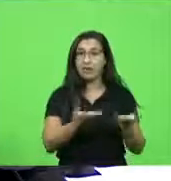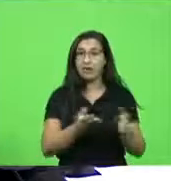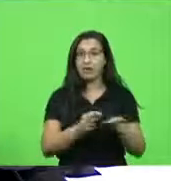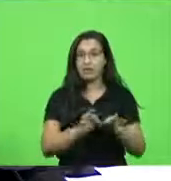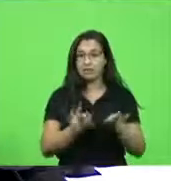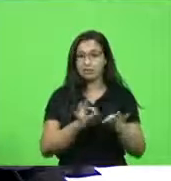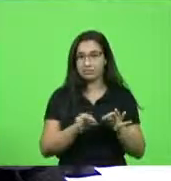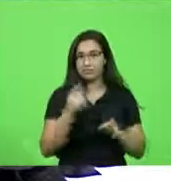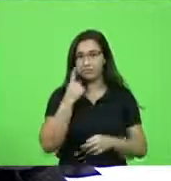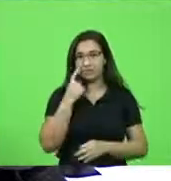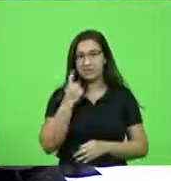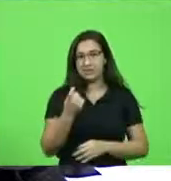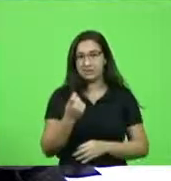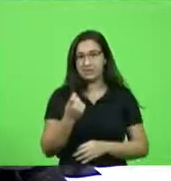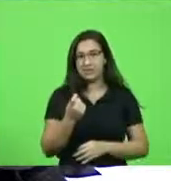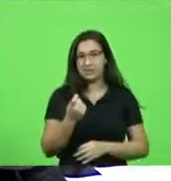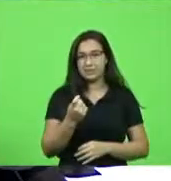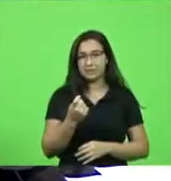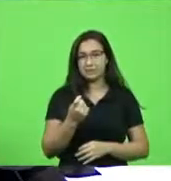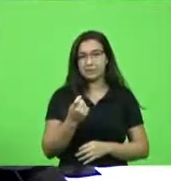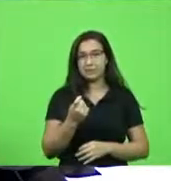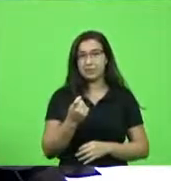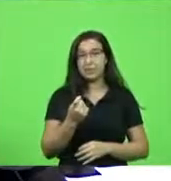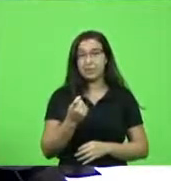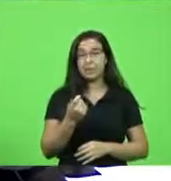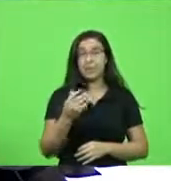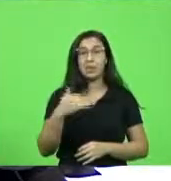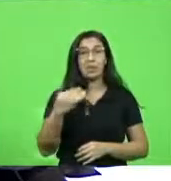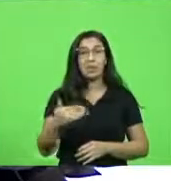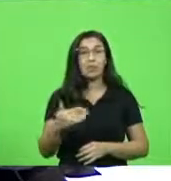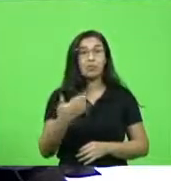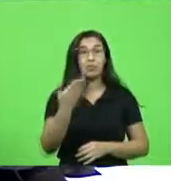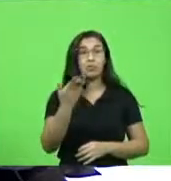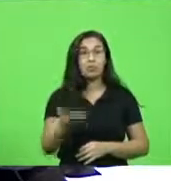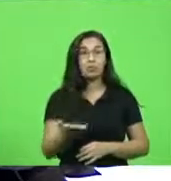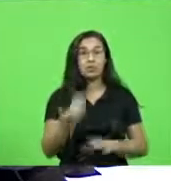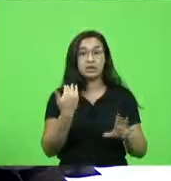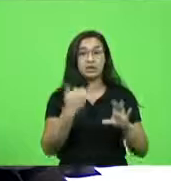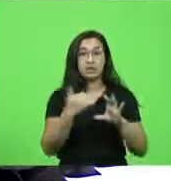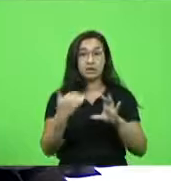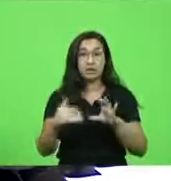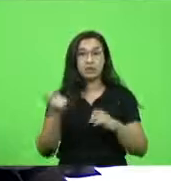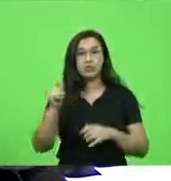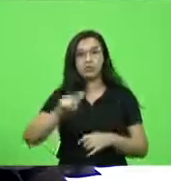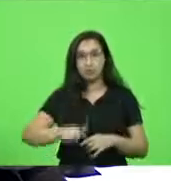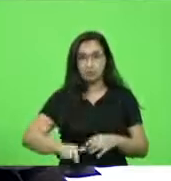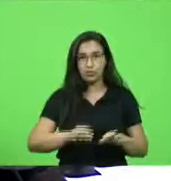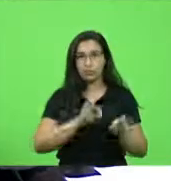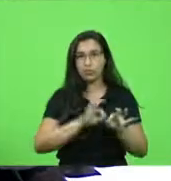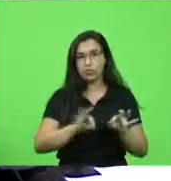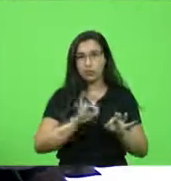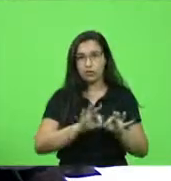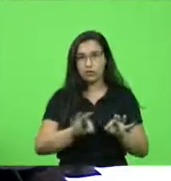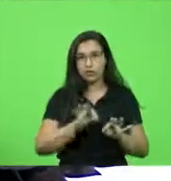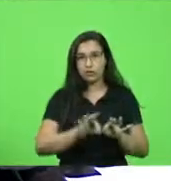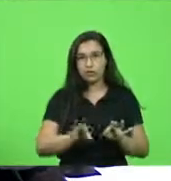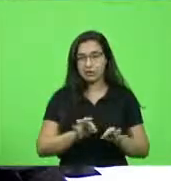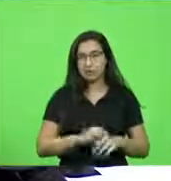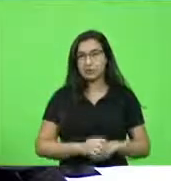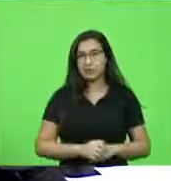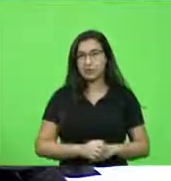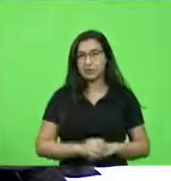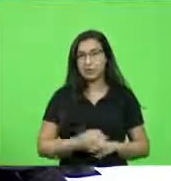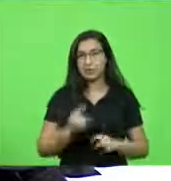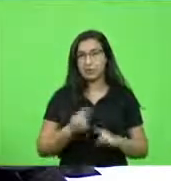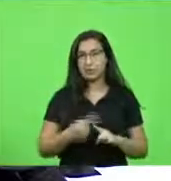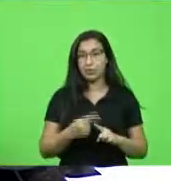invés de, então, dar o seu parecer, o que fez? Encaminhou para as mesmas entidades que não tiveram interesse em responder. Por quê?